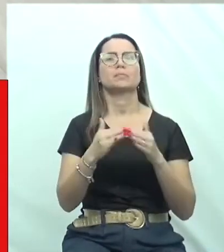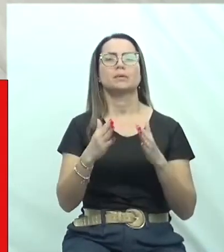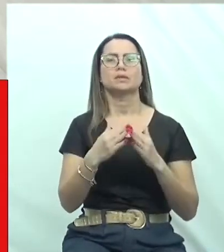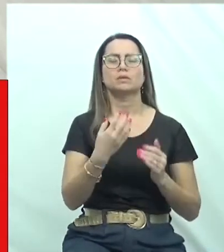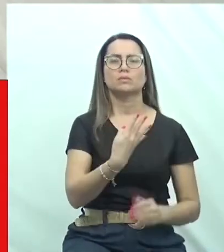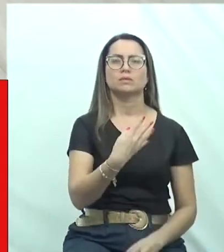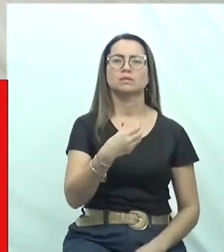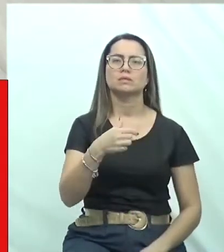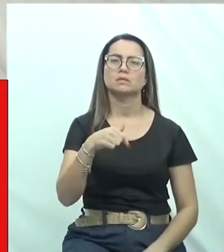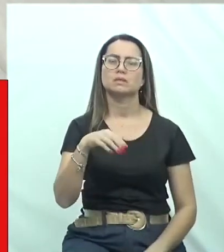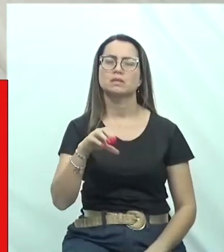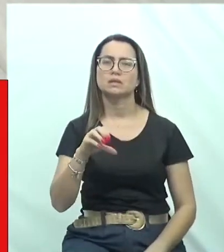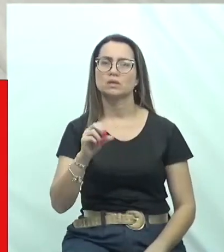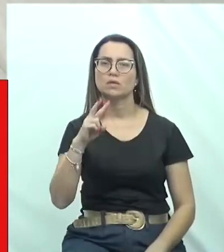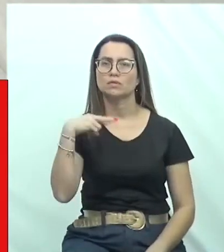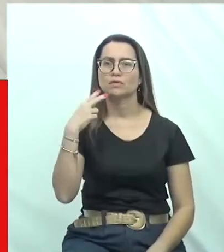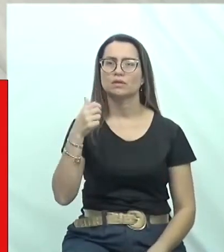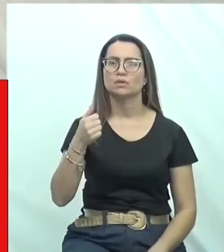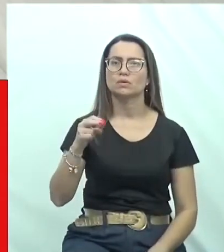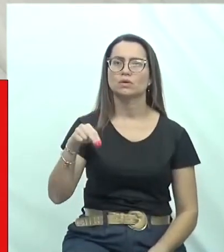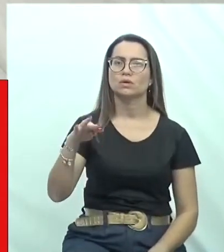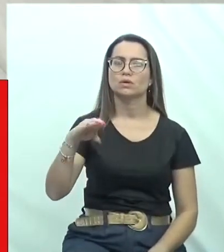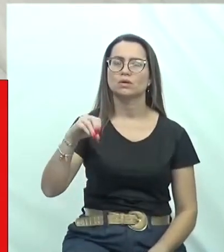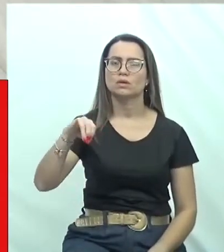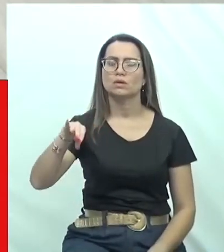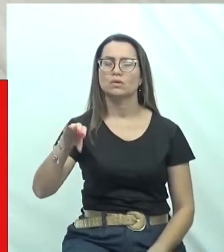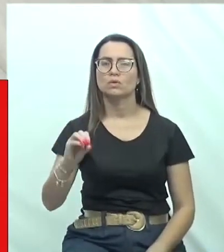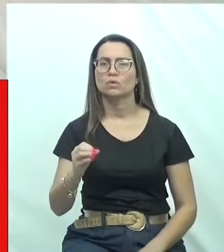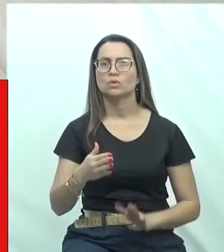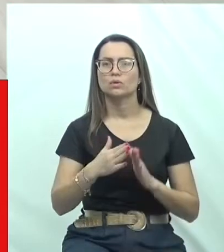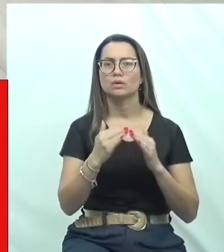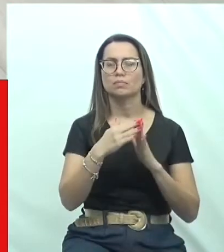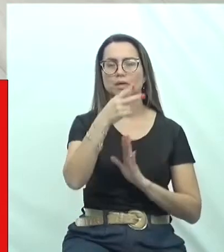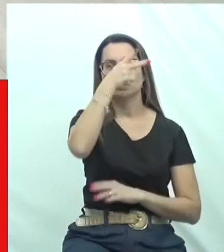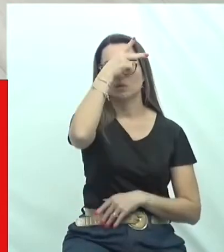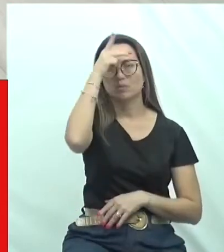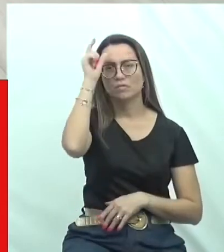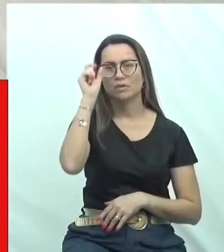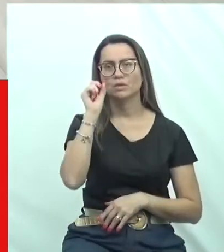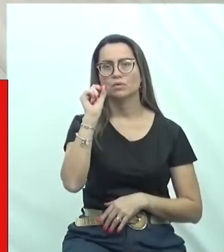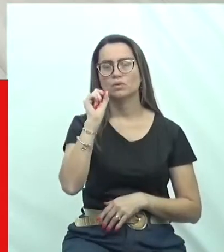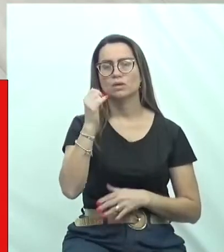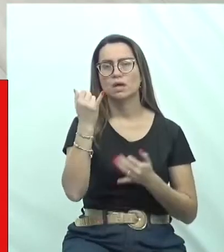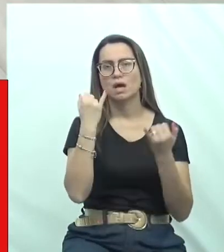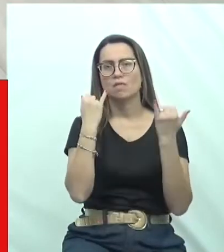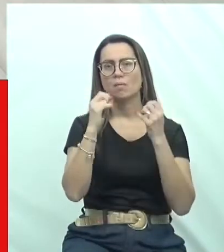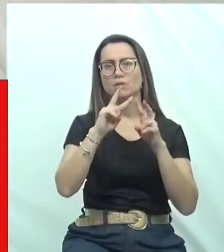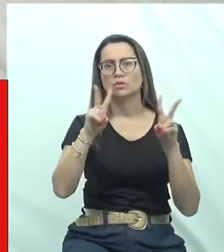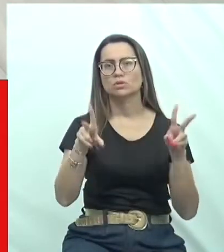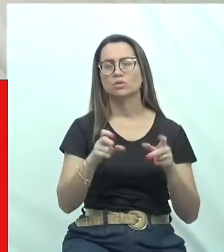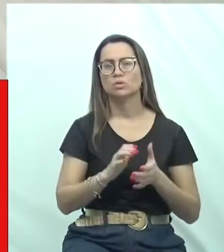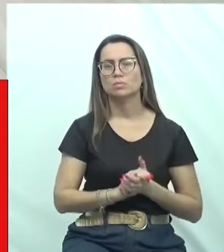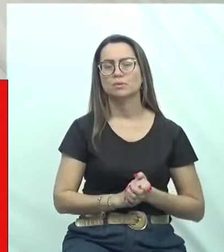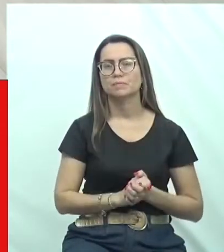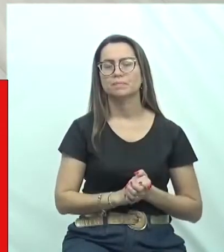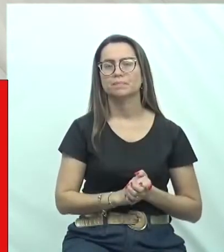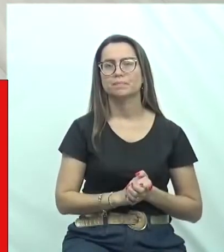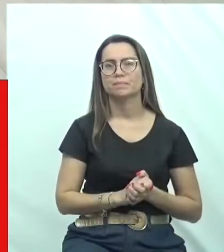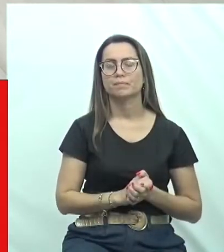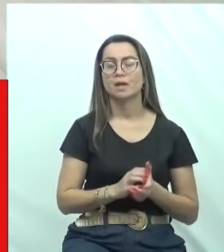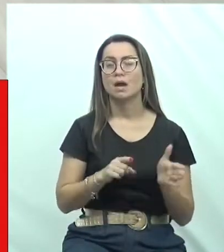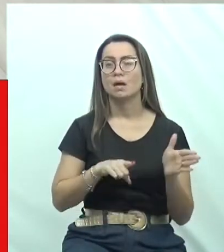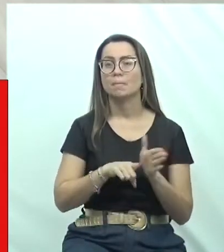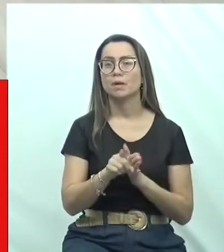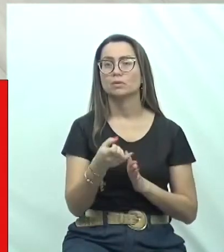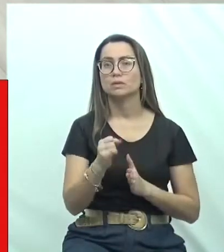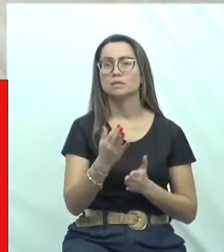479/2022, da autoria do vereador Antônio Córdova de Oliveira, envio de expediente ao chefe do Poder Executivo Municipal, questionando se existe um